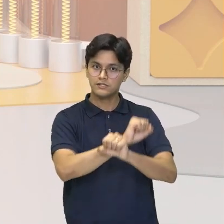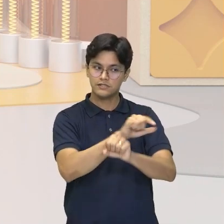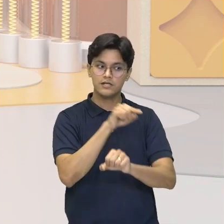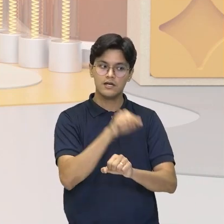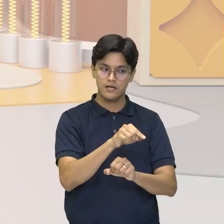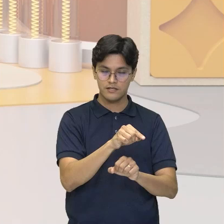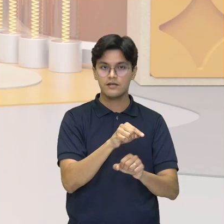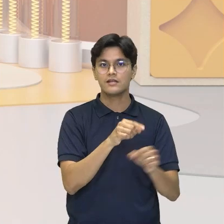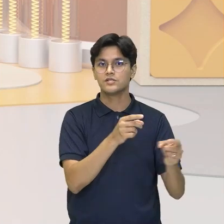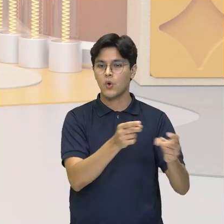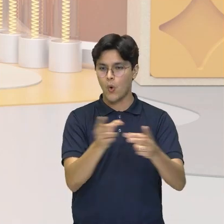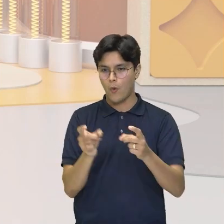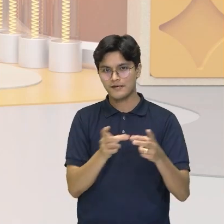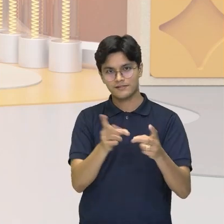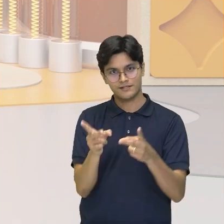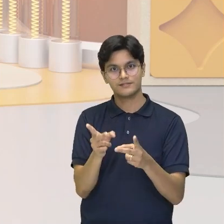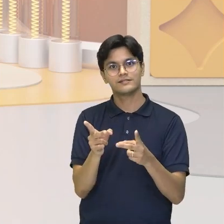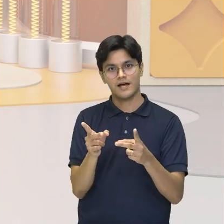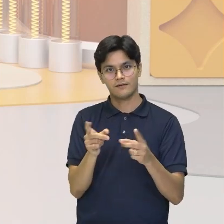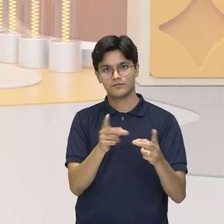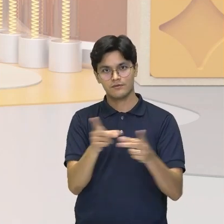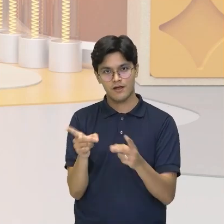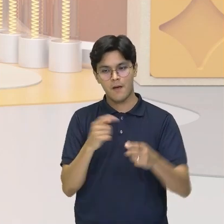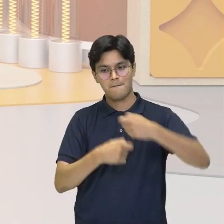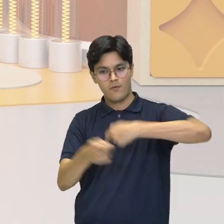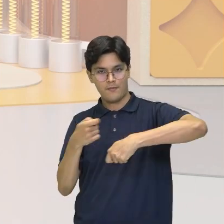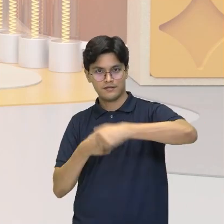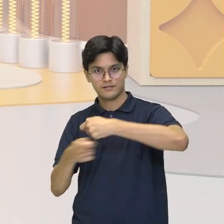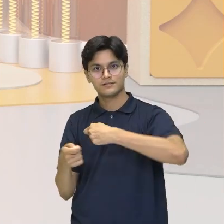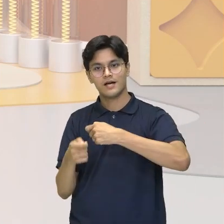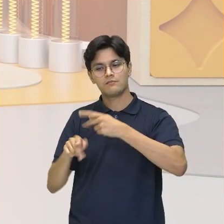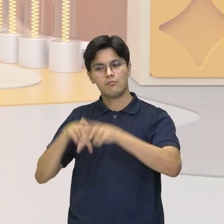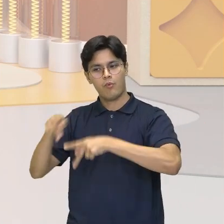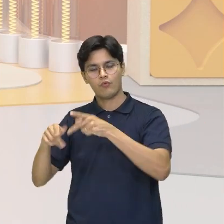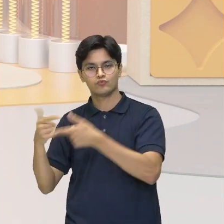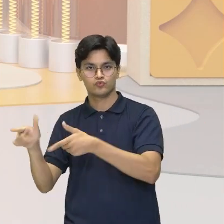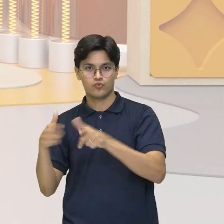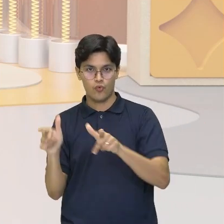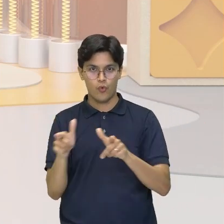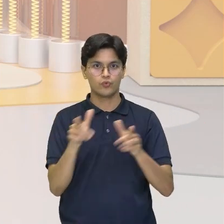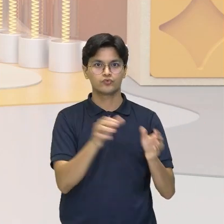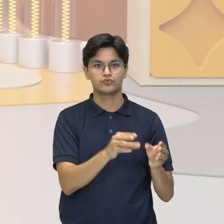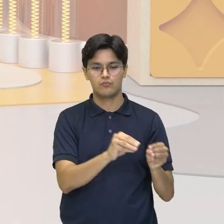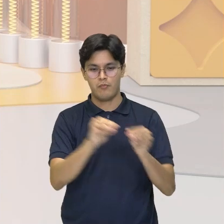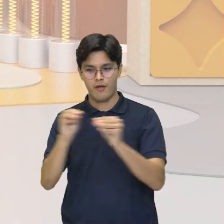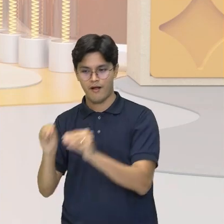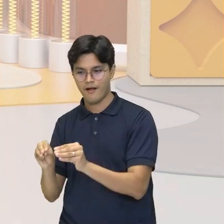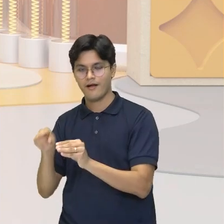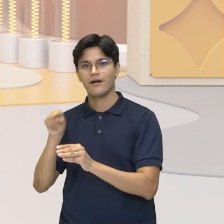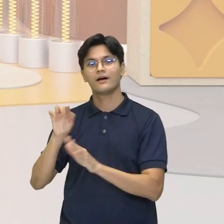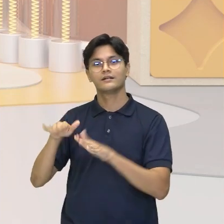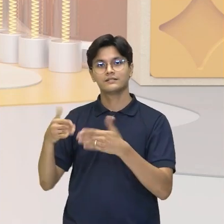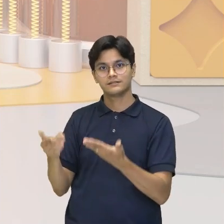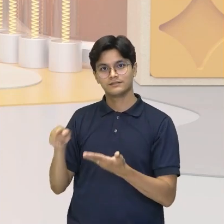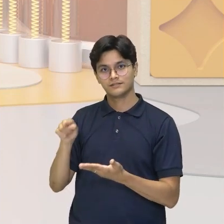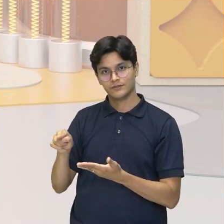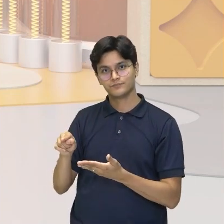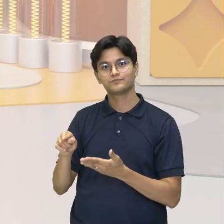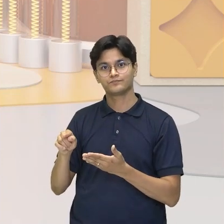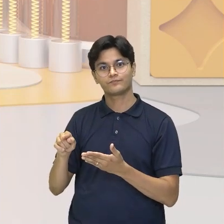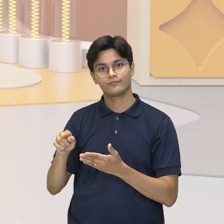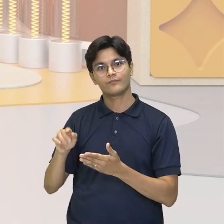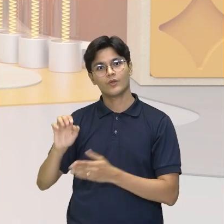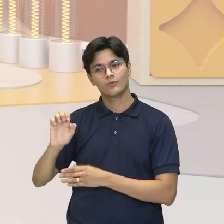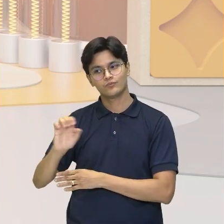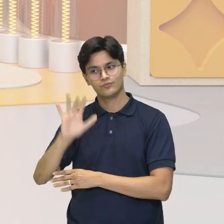com outros povos. E com a chegada dos muçulmanos e depois com a chegada dos europeus, essa atividade vai se tornar cada